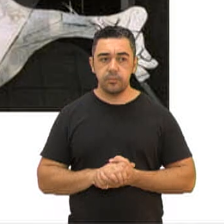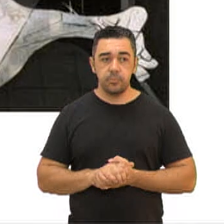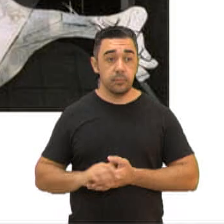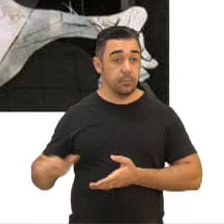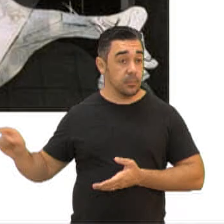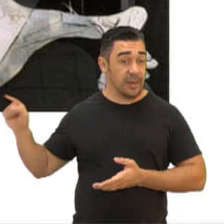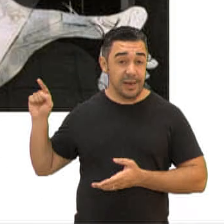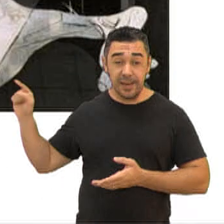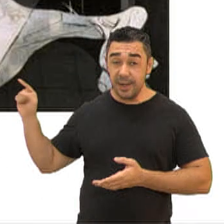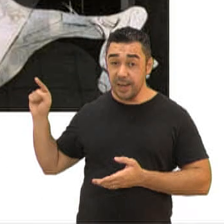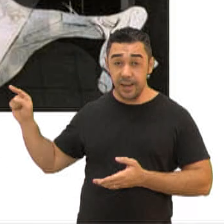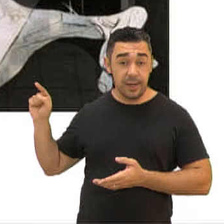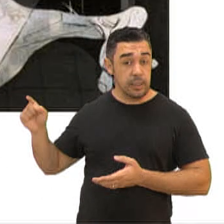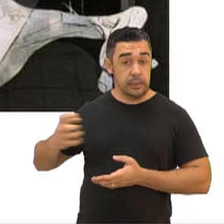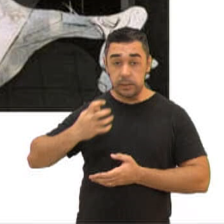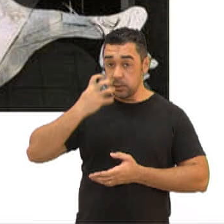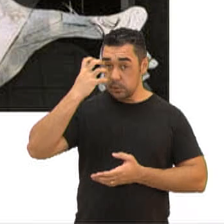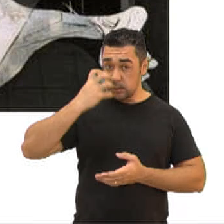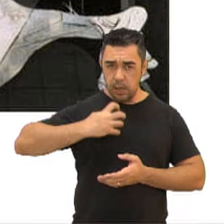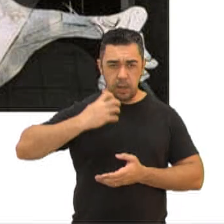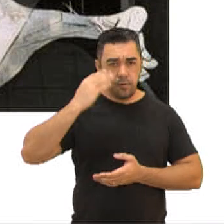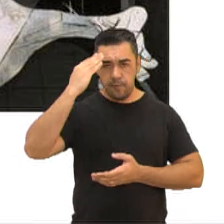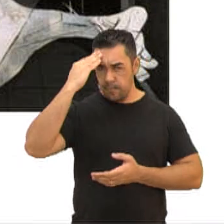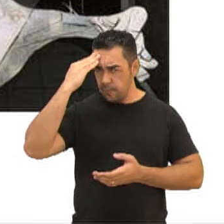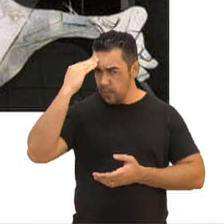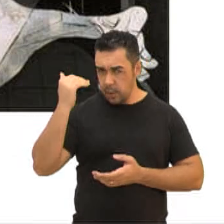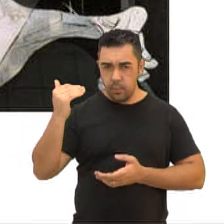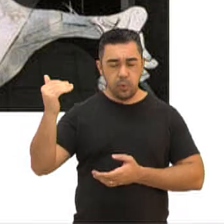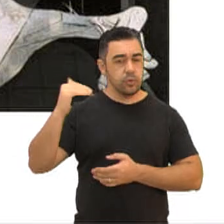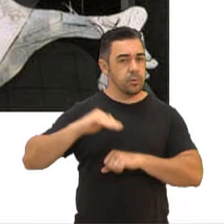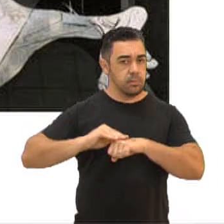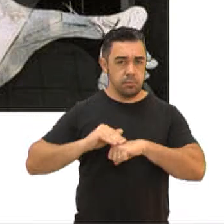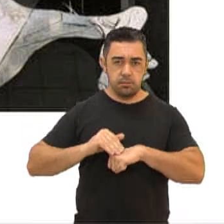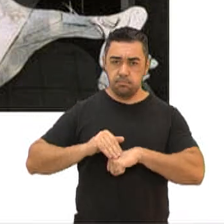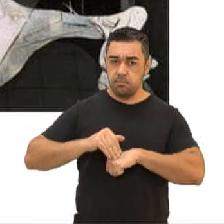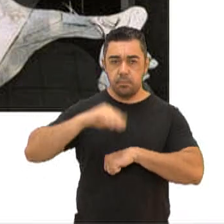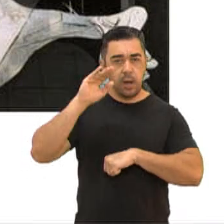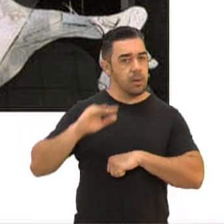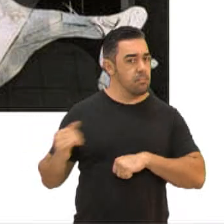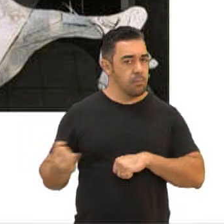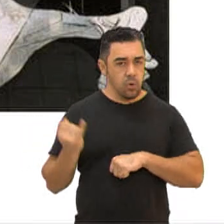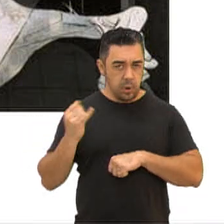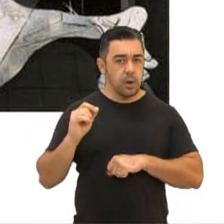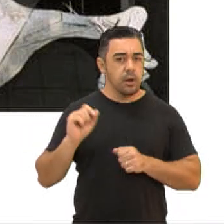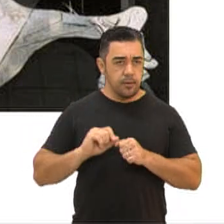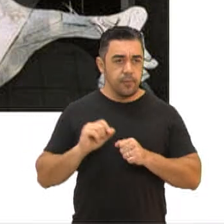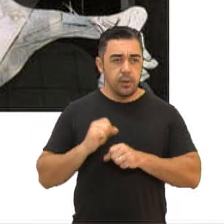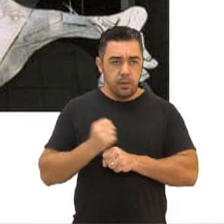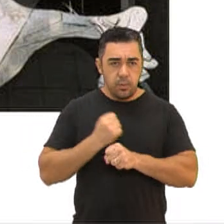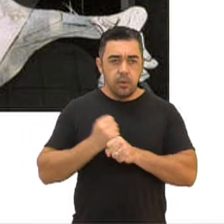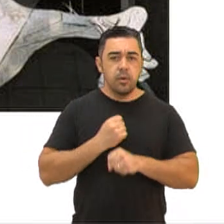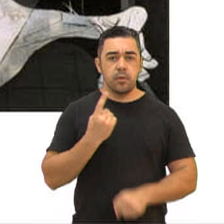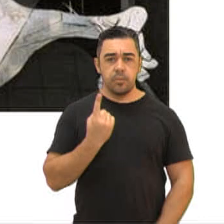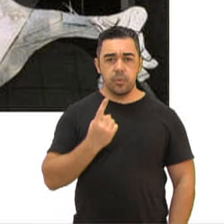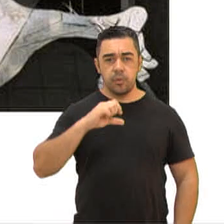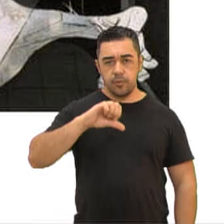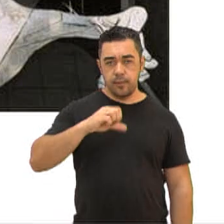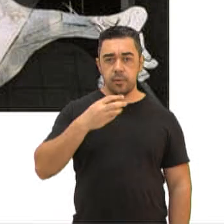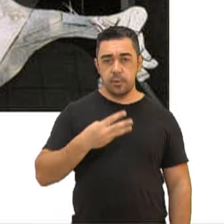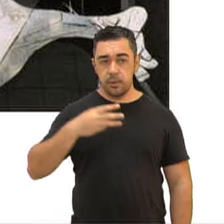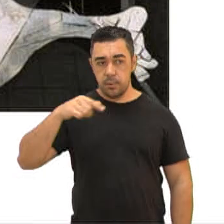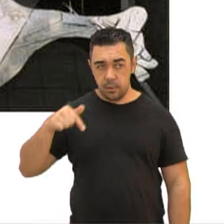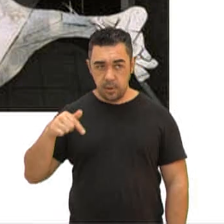Esse é um trabalho bem sério do Picasso. É considerado um dos trabalhos mais importantes que ele fez em 1937, chamado